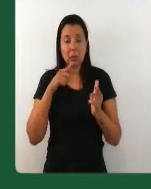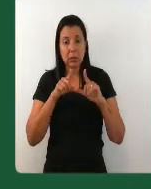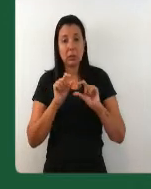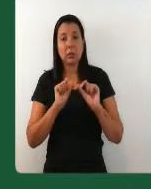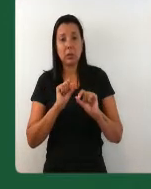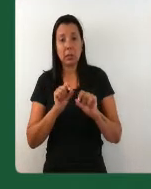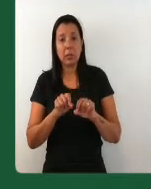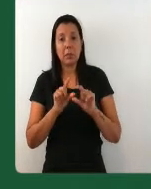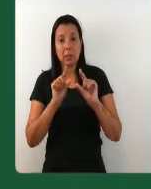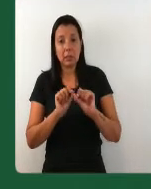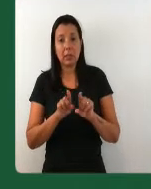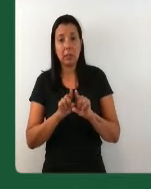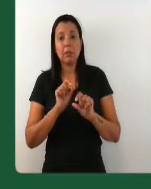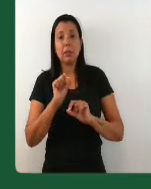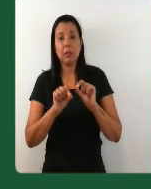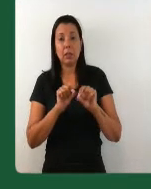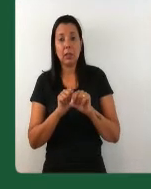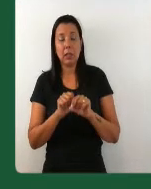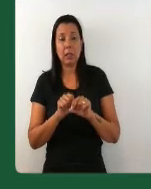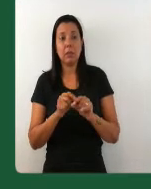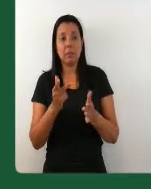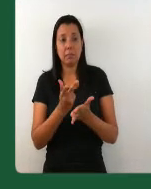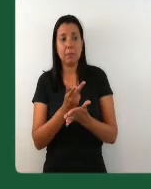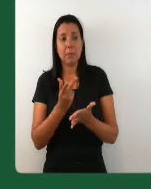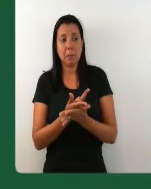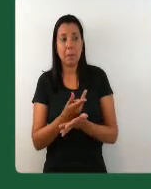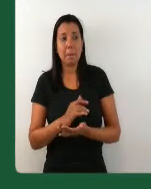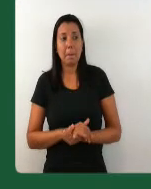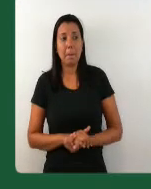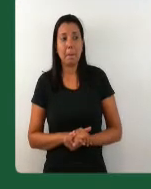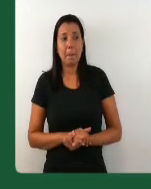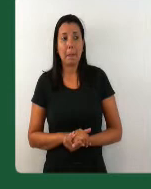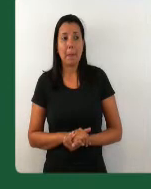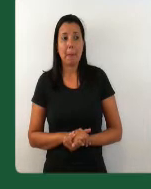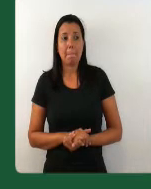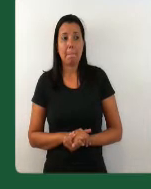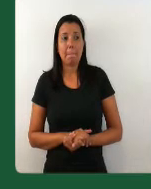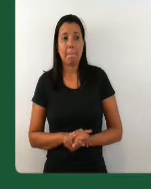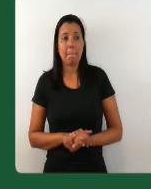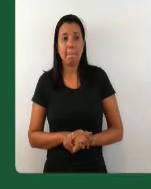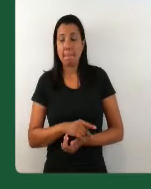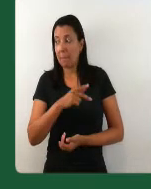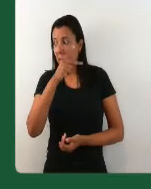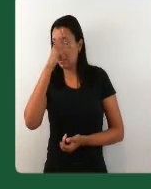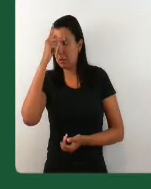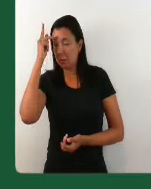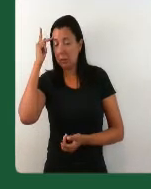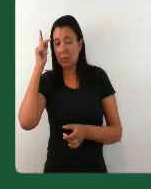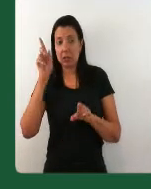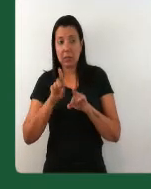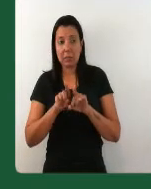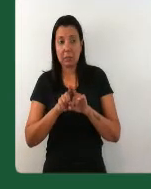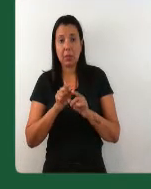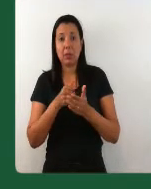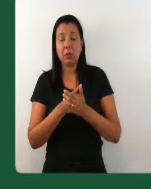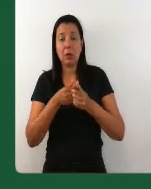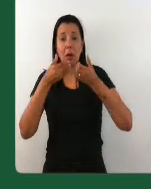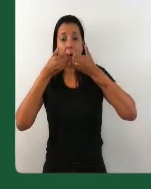conseguimos minimizar aí as sequelas, né. Os pacientes com fissura